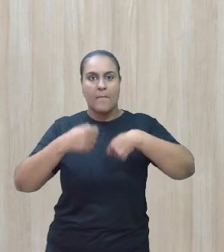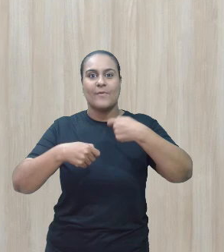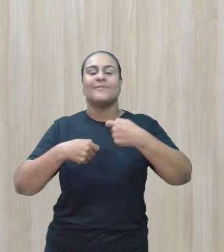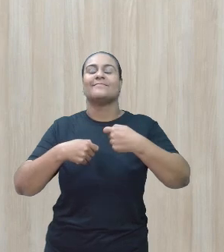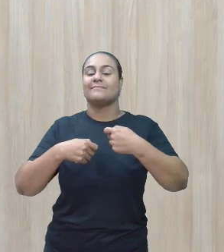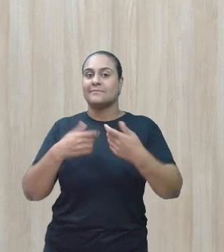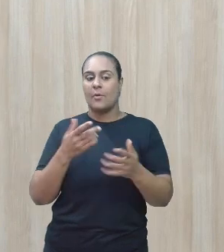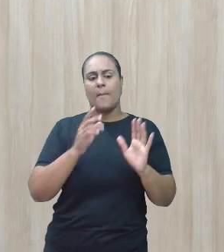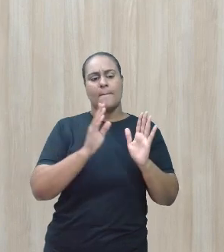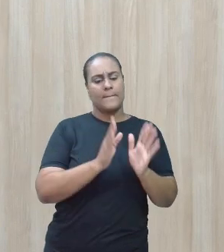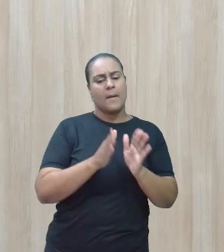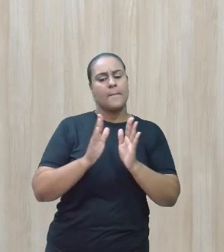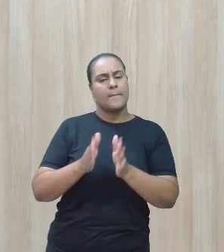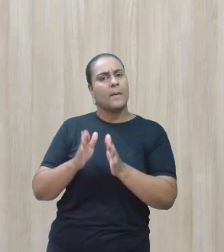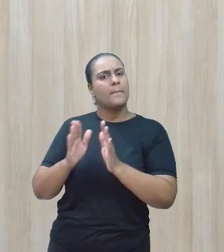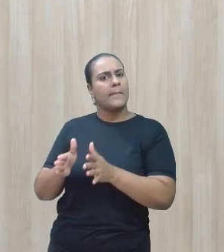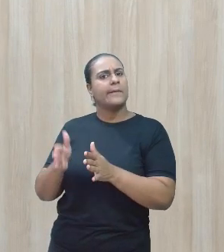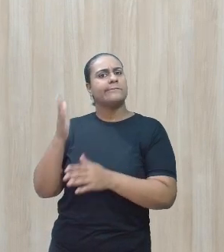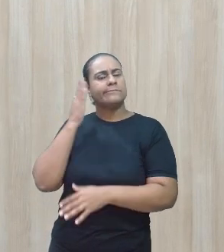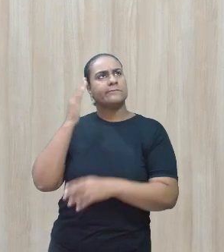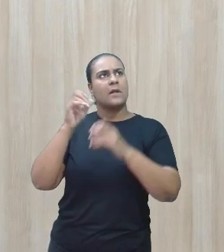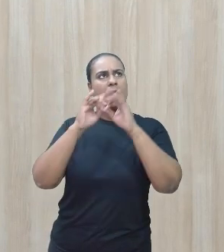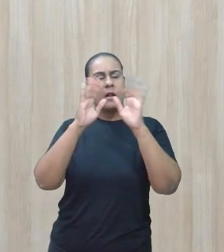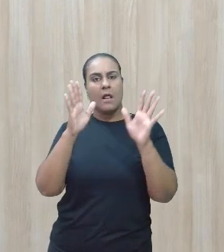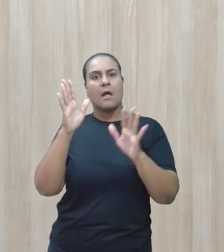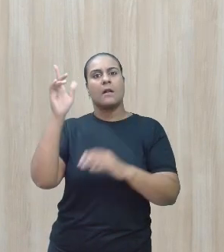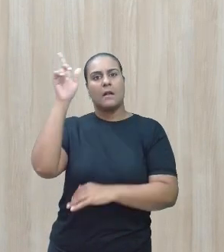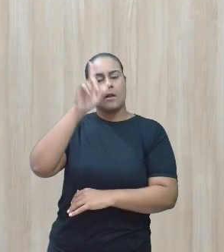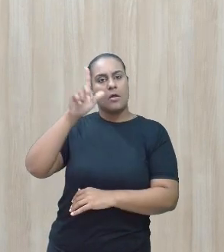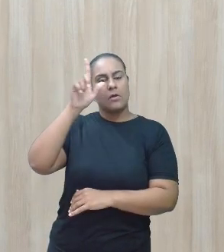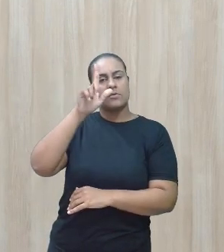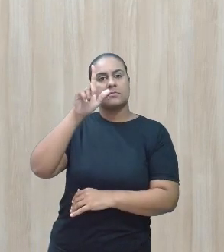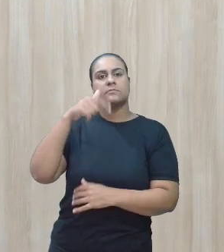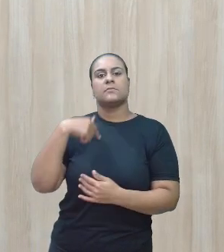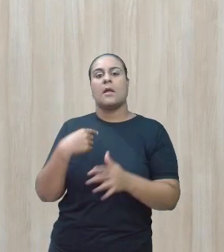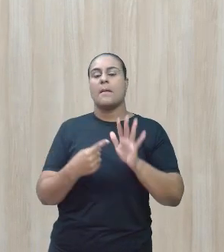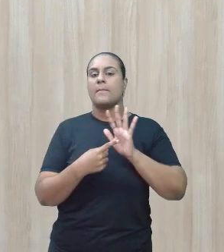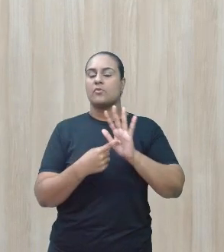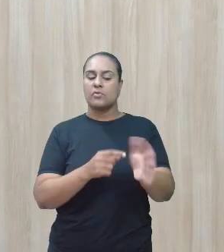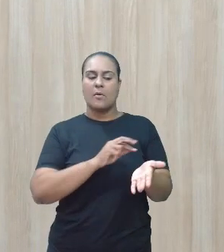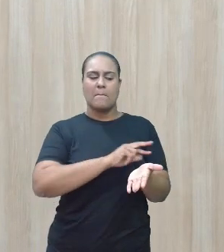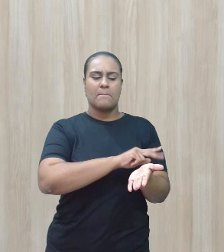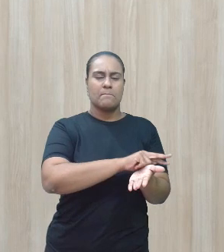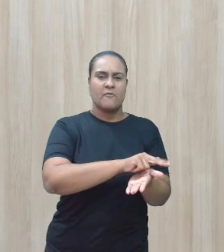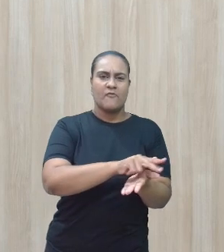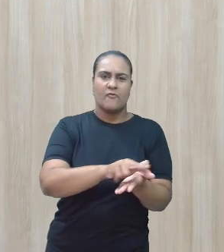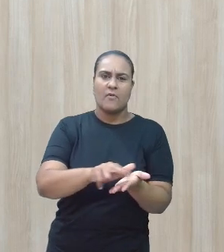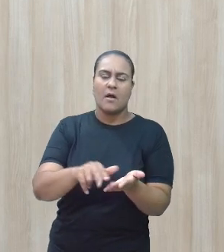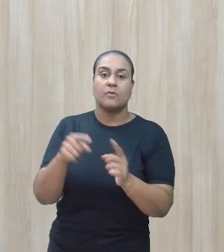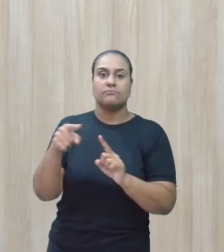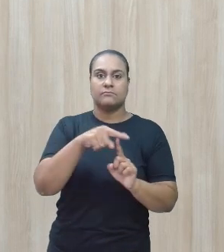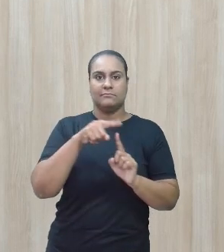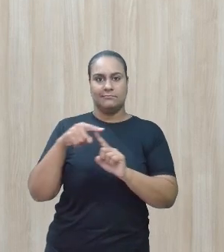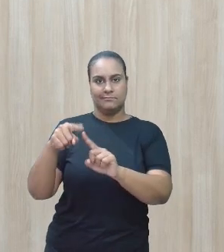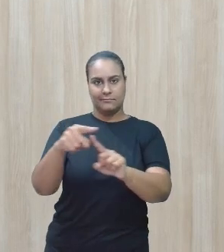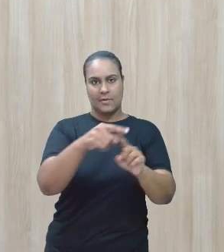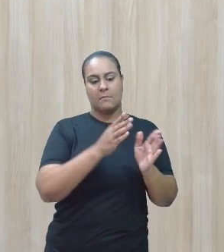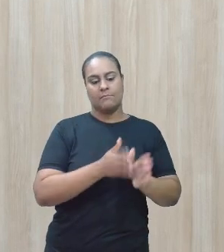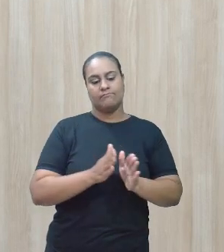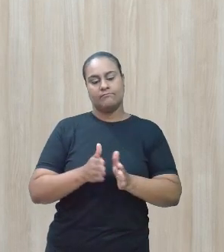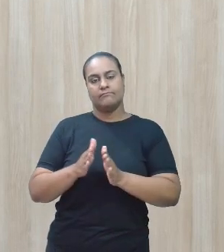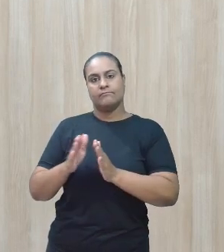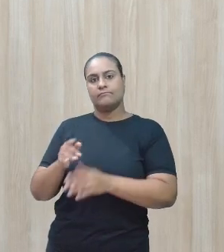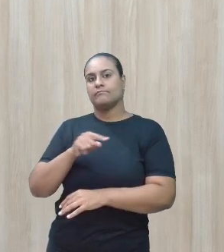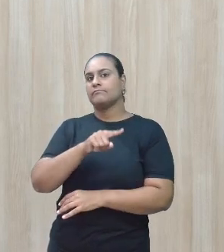e a gente está tentando entender a lógica de outras sequências. Então, a ideia é trazer uma pluralidade razoável de sequências para